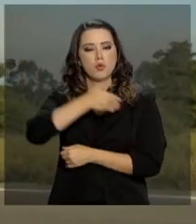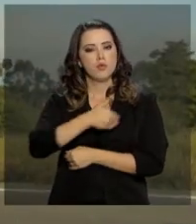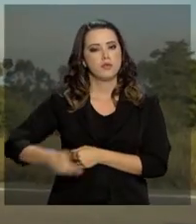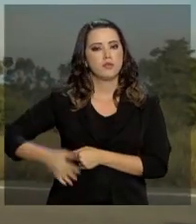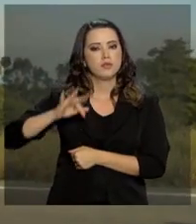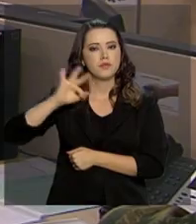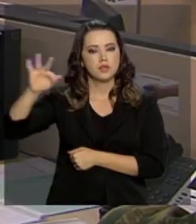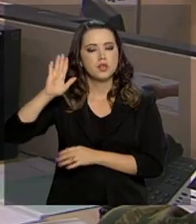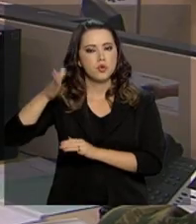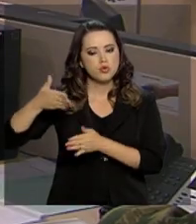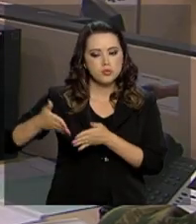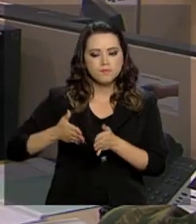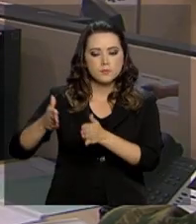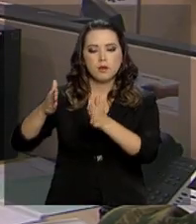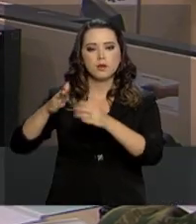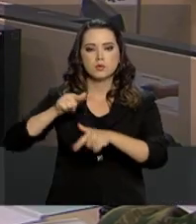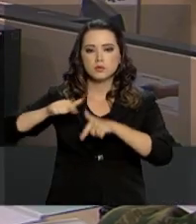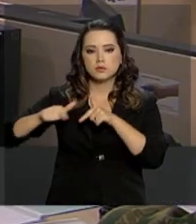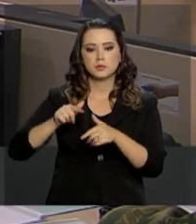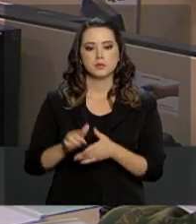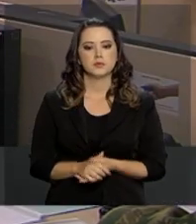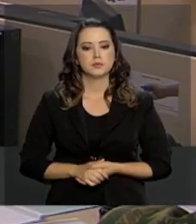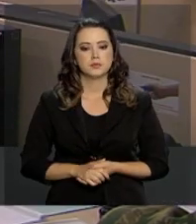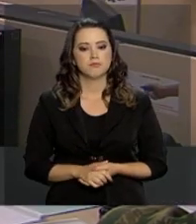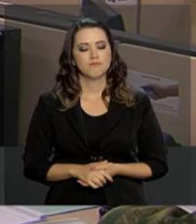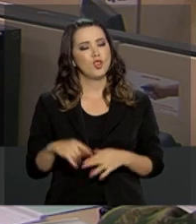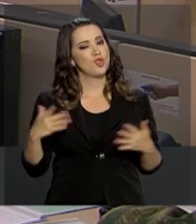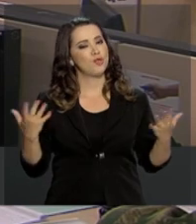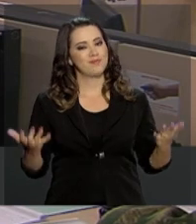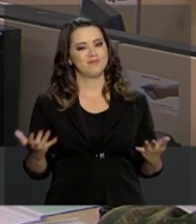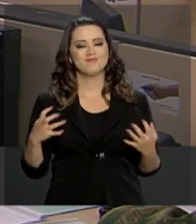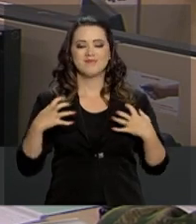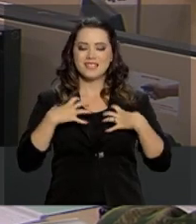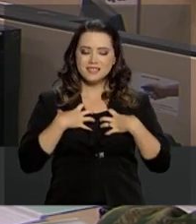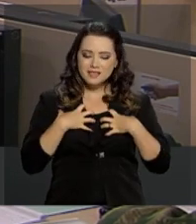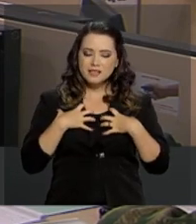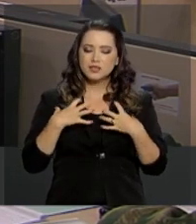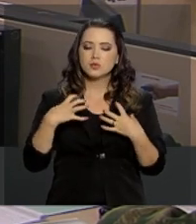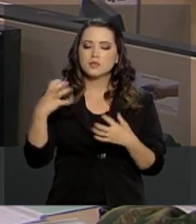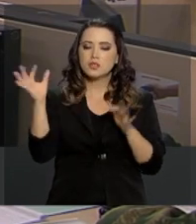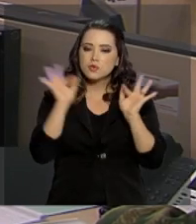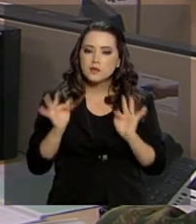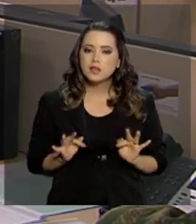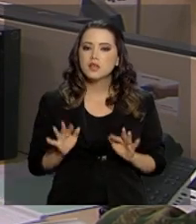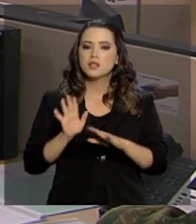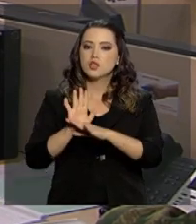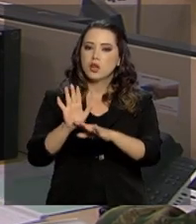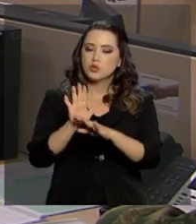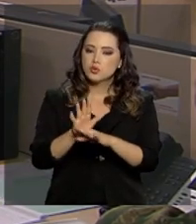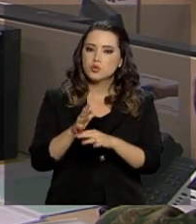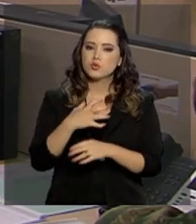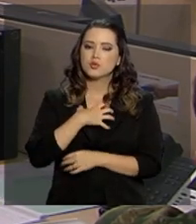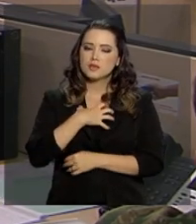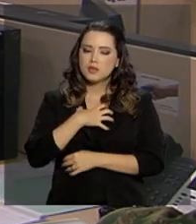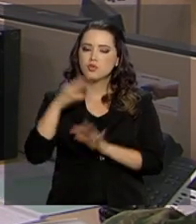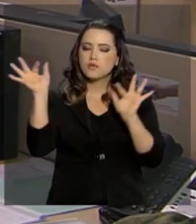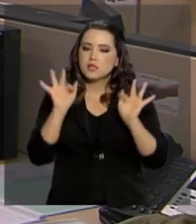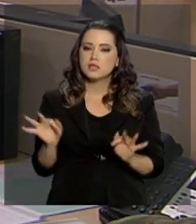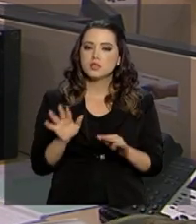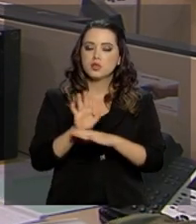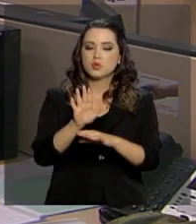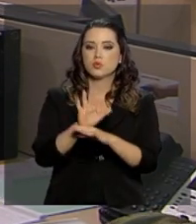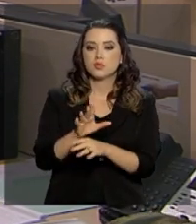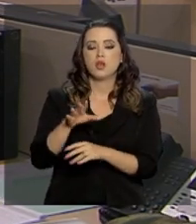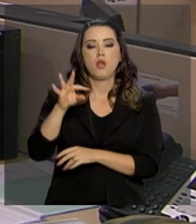grande operação. A gente fica muito satisfeito de cooperar com esse grande esforço do Tribunal Superior Eleitoral